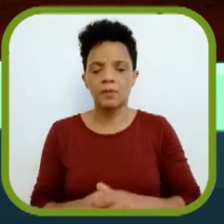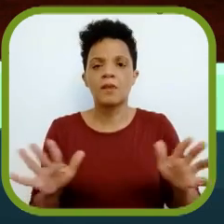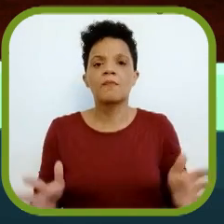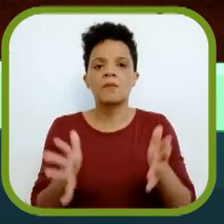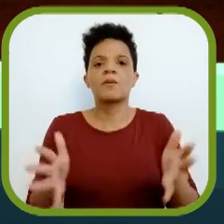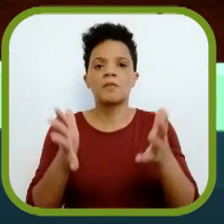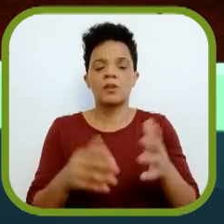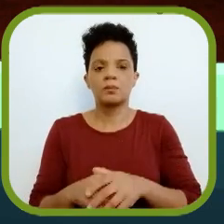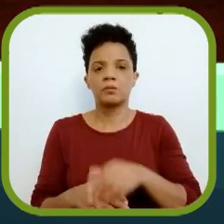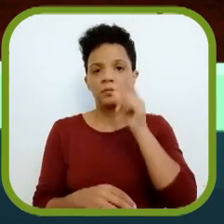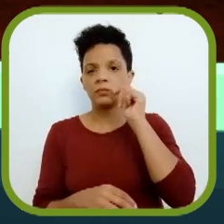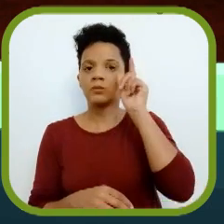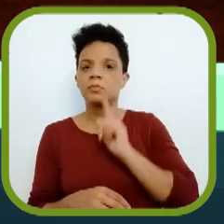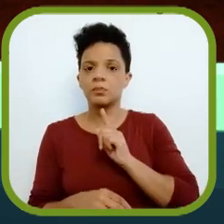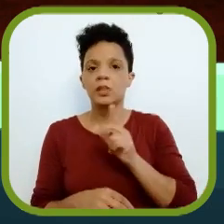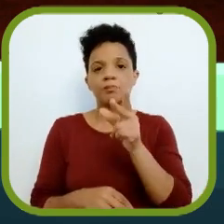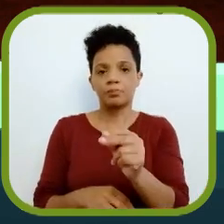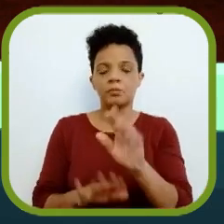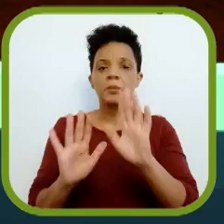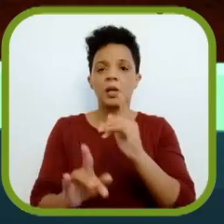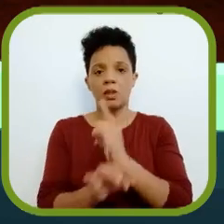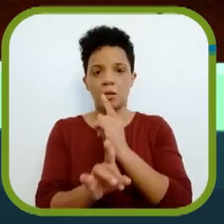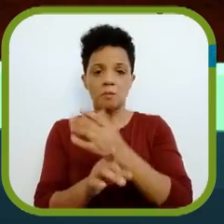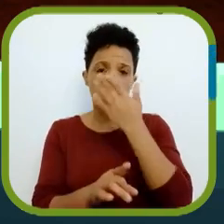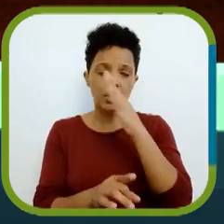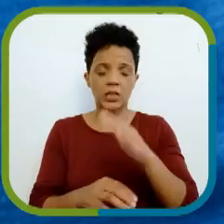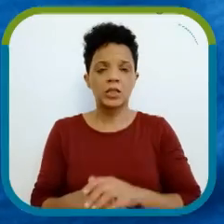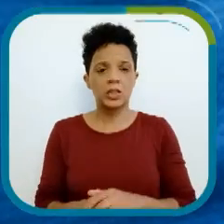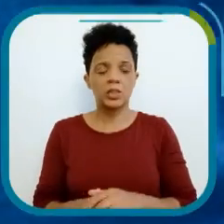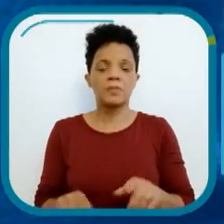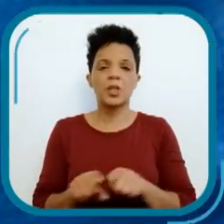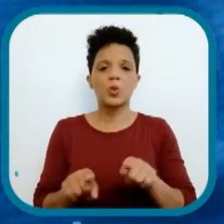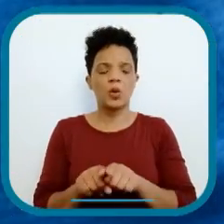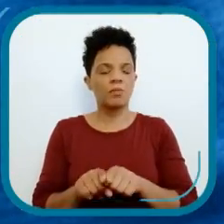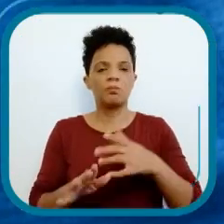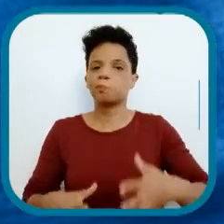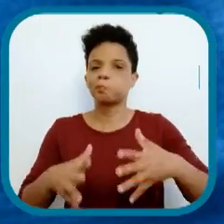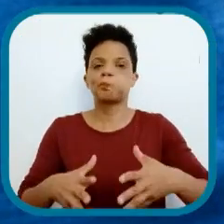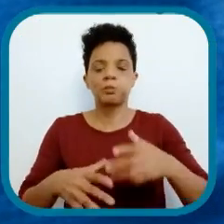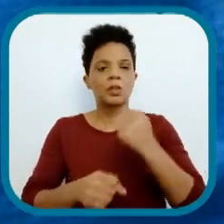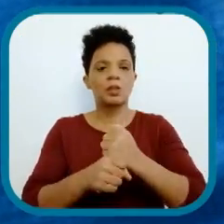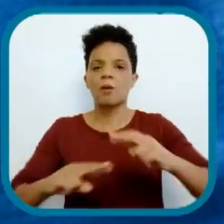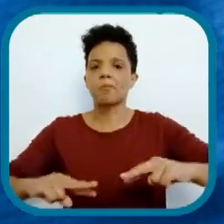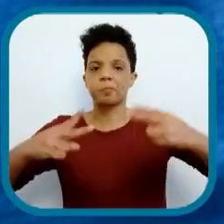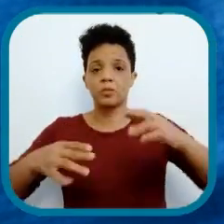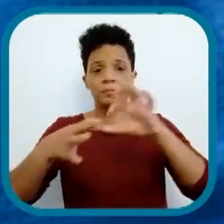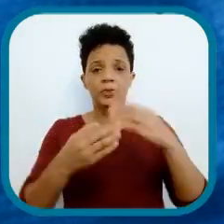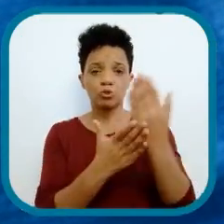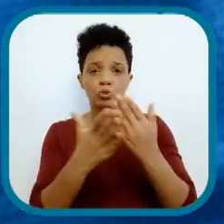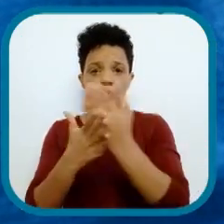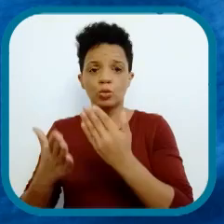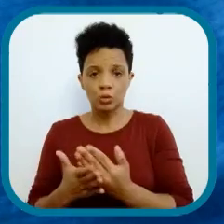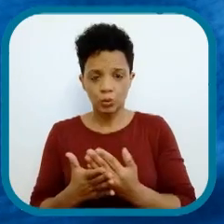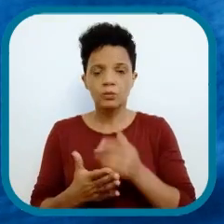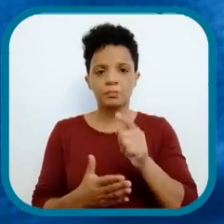com vista a promover a paridade de género. Contudo, Elsa, parece existir um impedimento na progressão de carreiras.